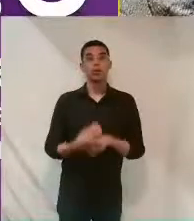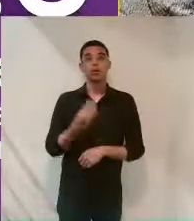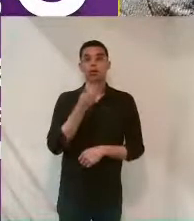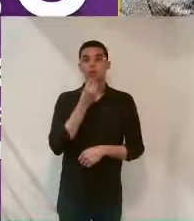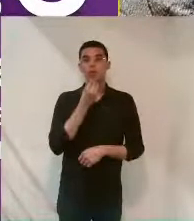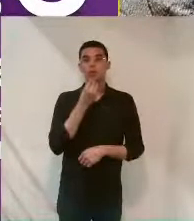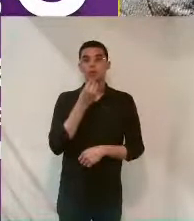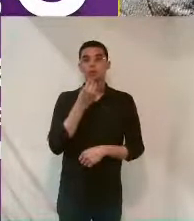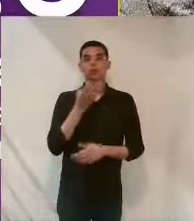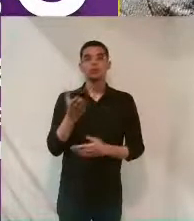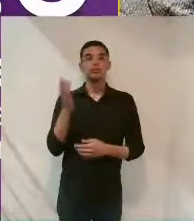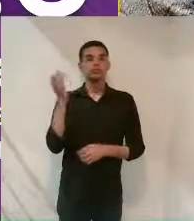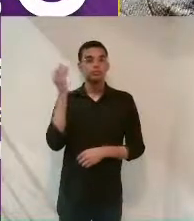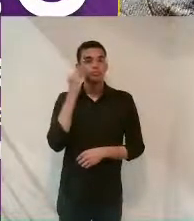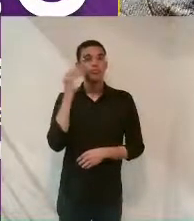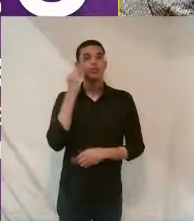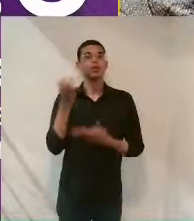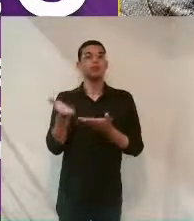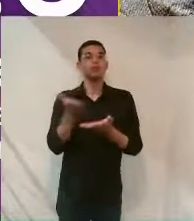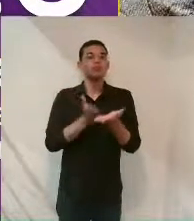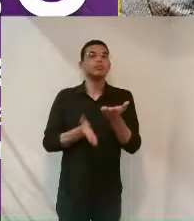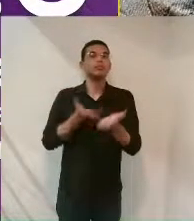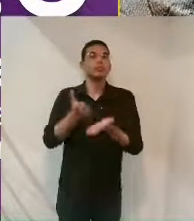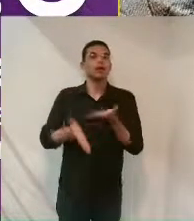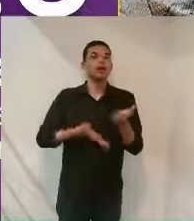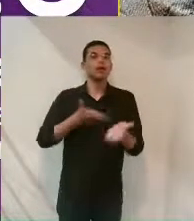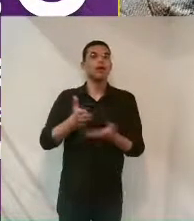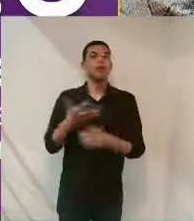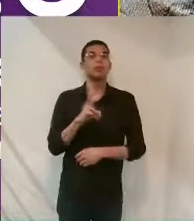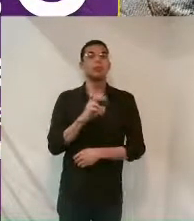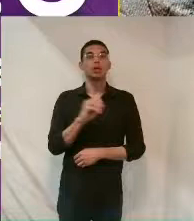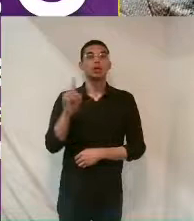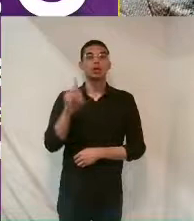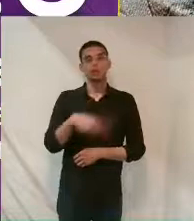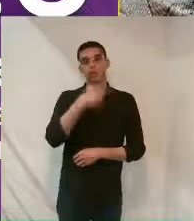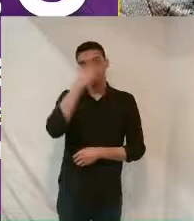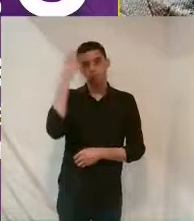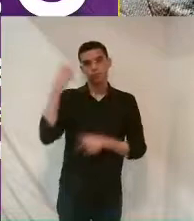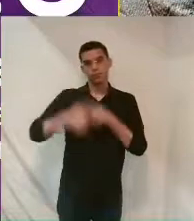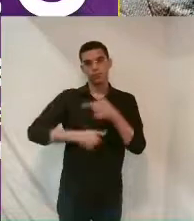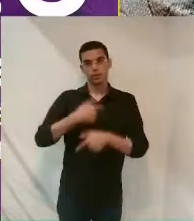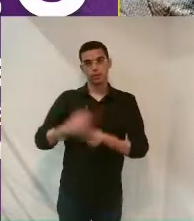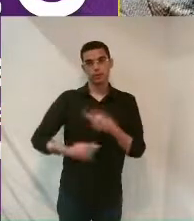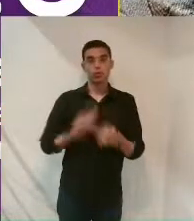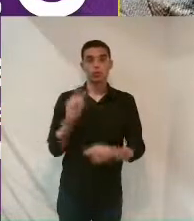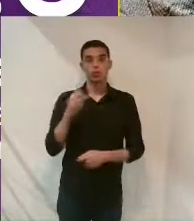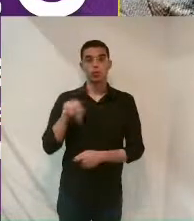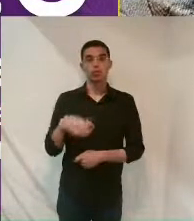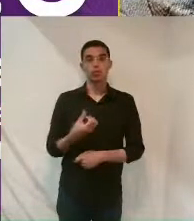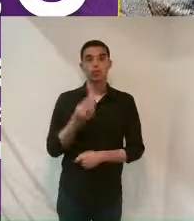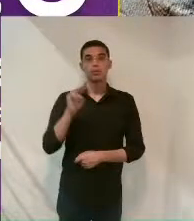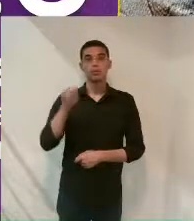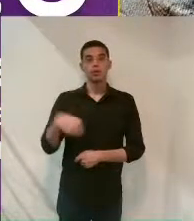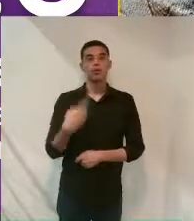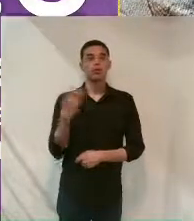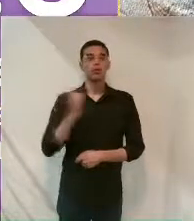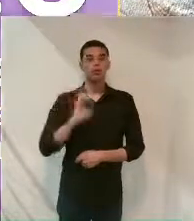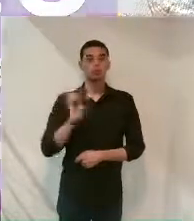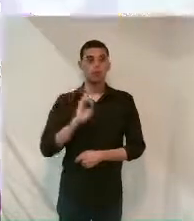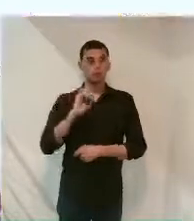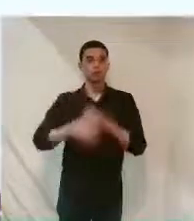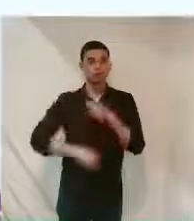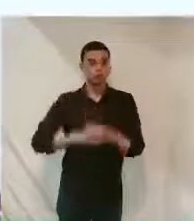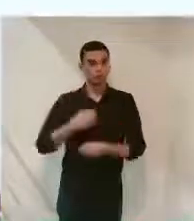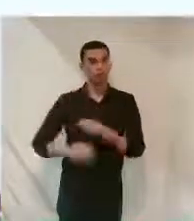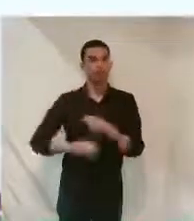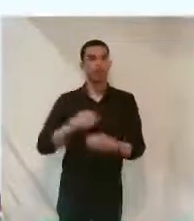todo ano. Nós estamos falando de cerca de 500 mil postos de trabalho que a gente deixa de gerar e 2,6 bilhões de dólares anualmente que a